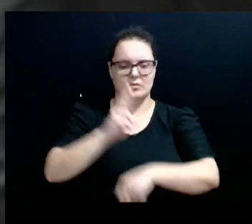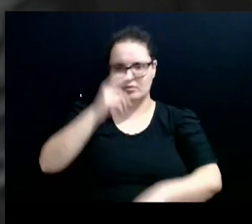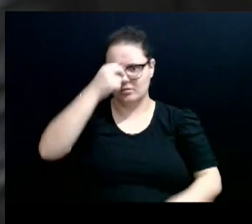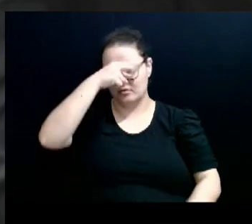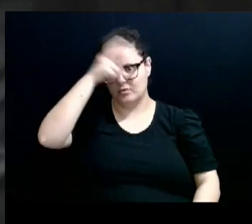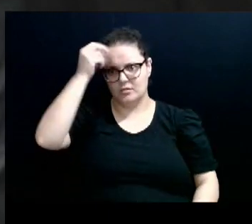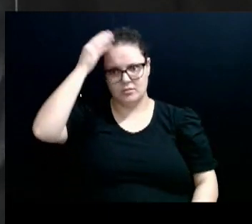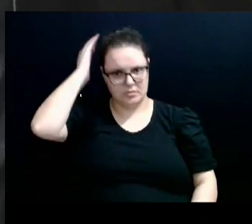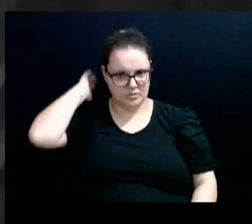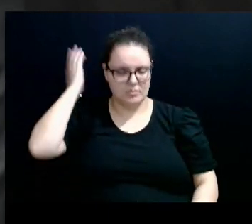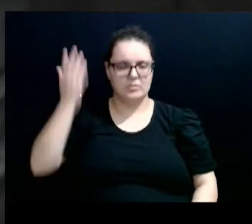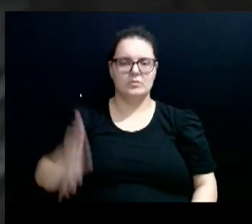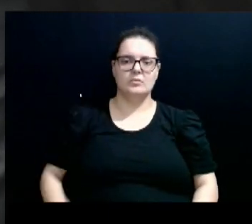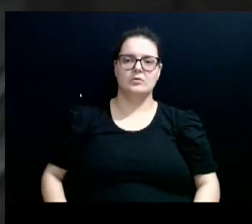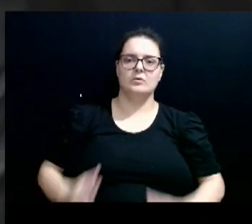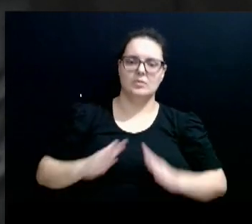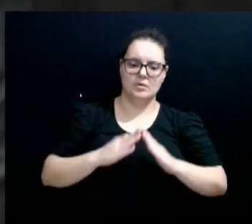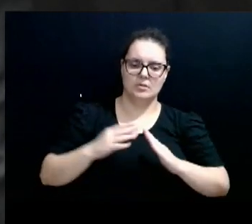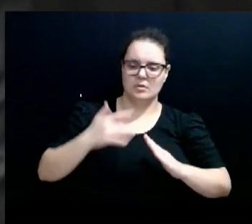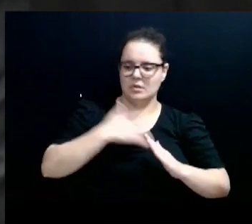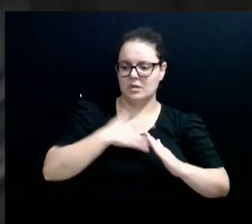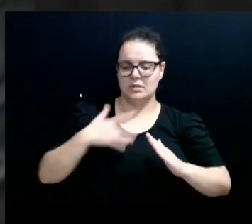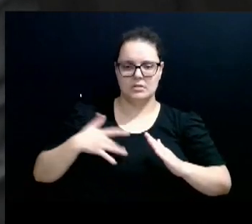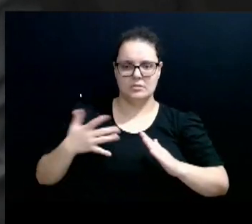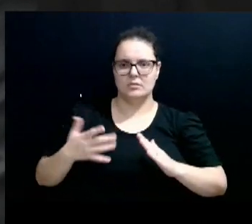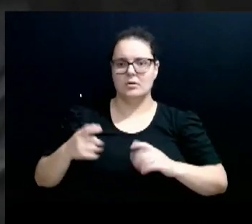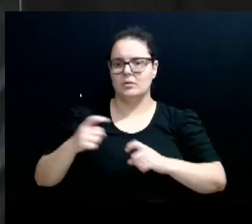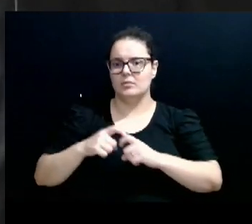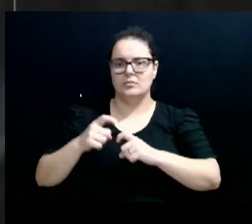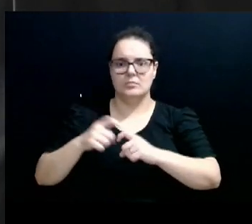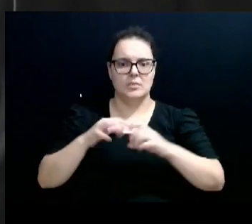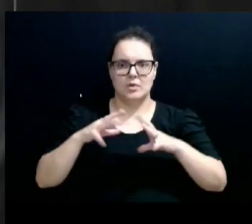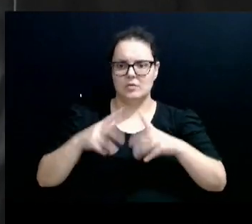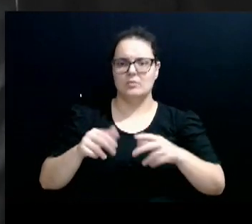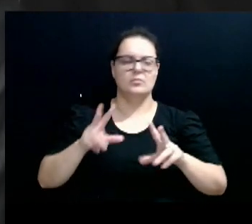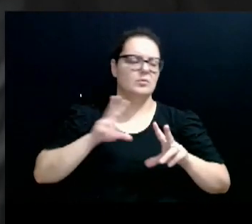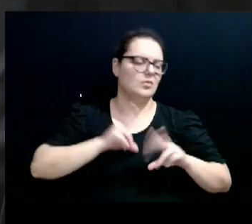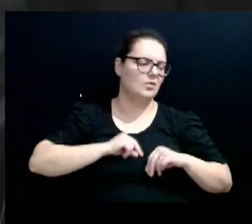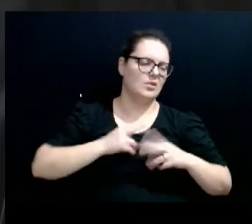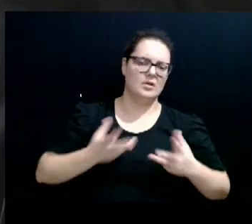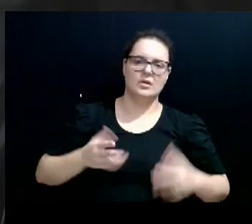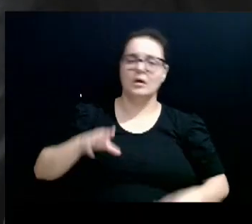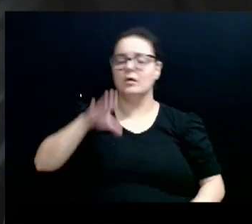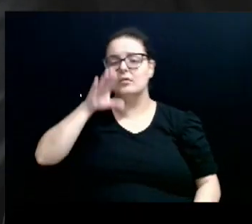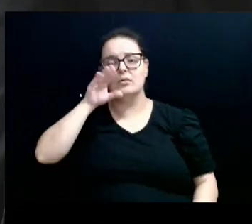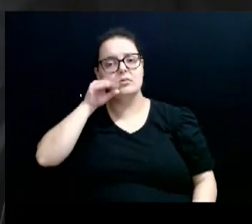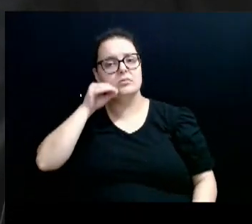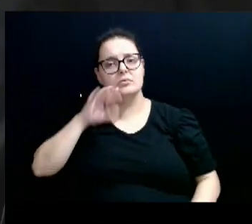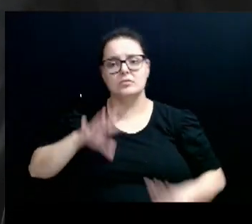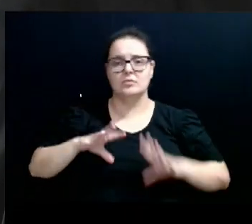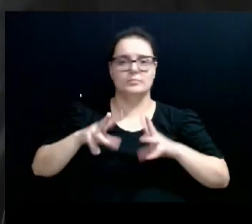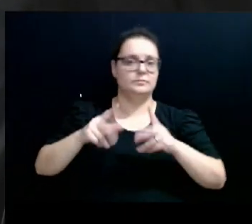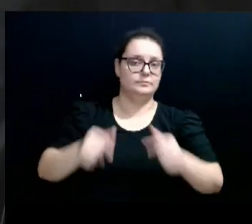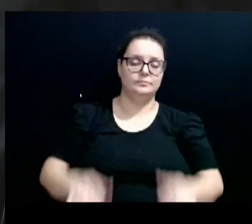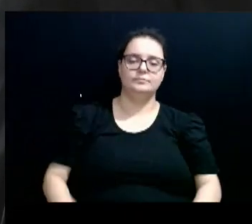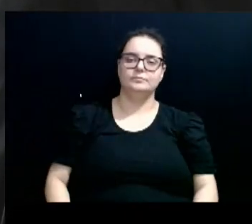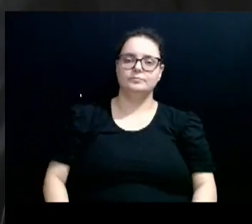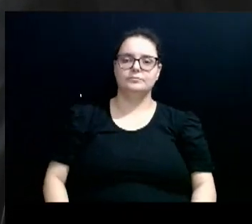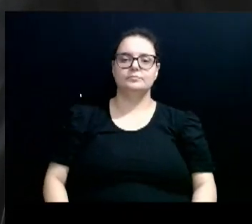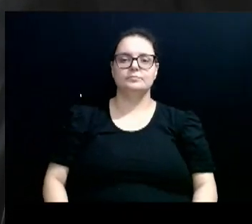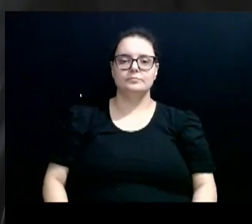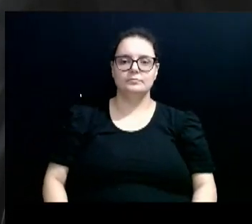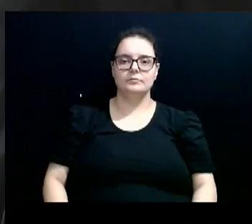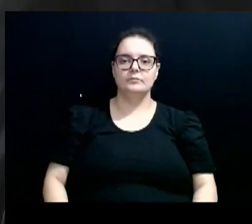Casa de Saúde, os médicos da Casa de Saúde, que coisa, os funcionários, né? Então, eu passei sim por